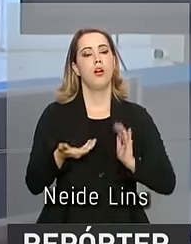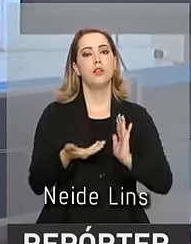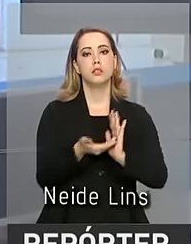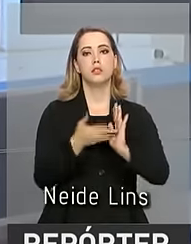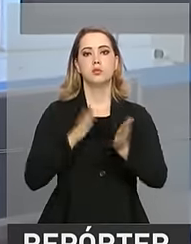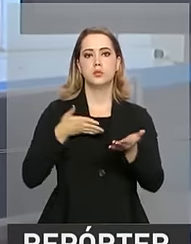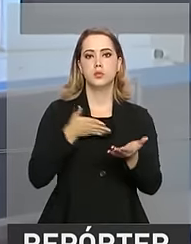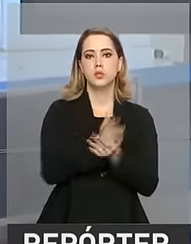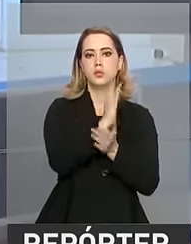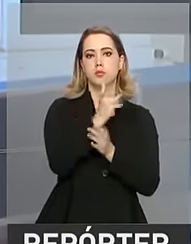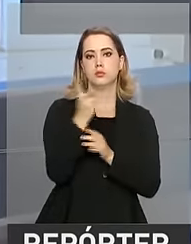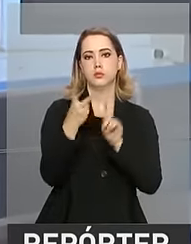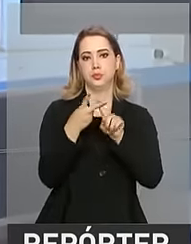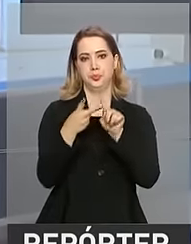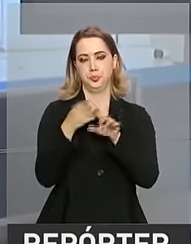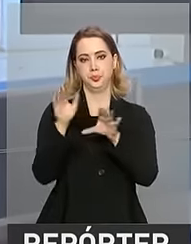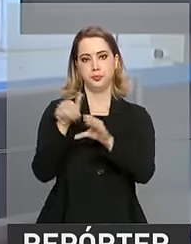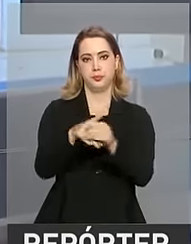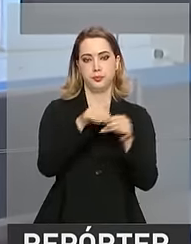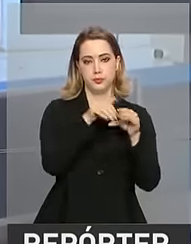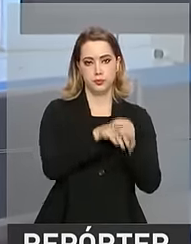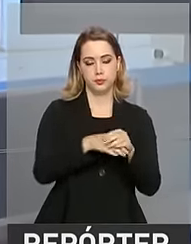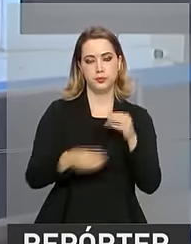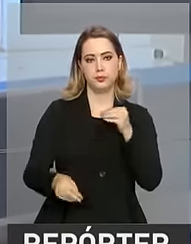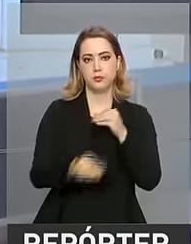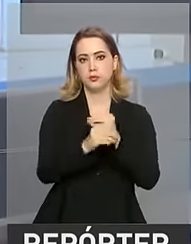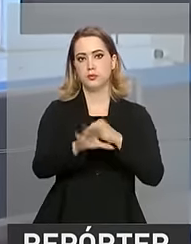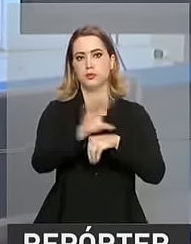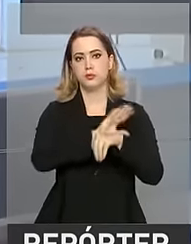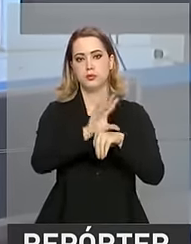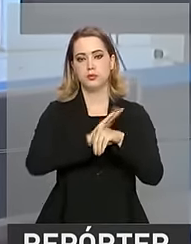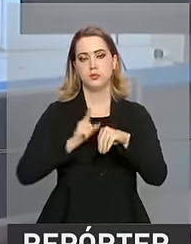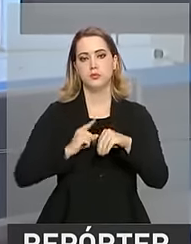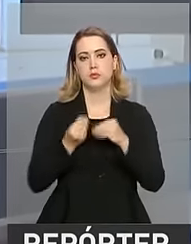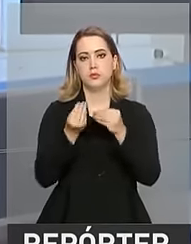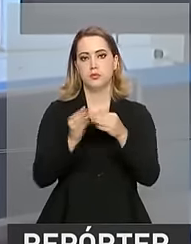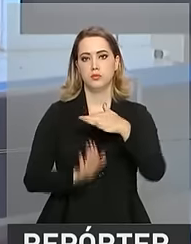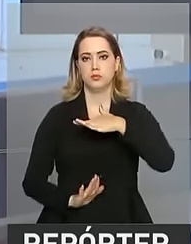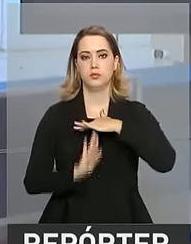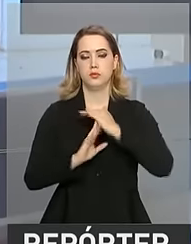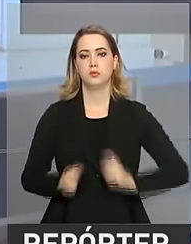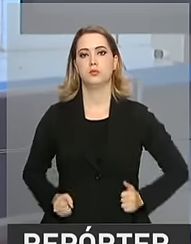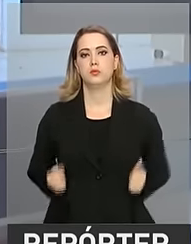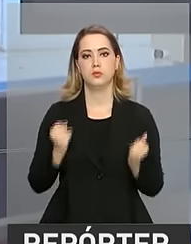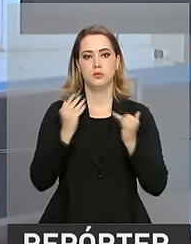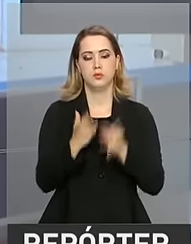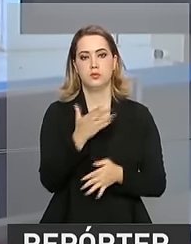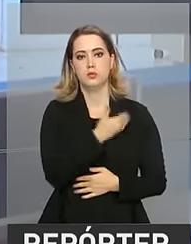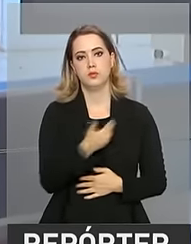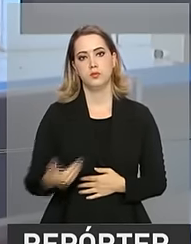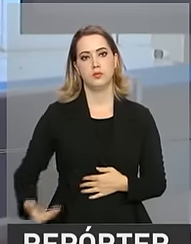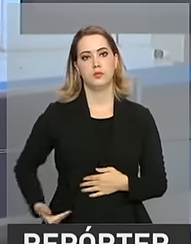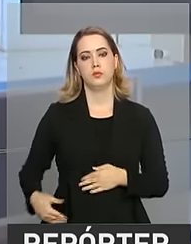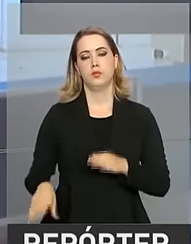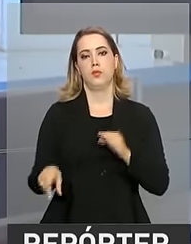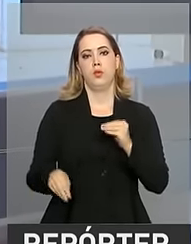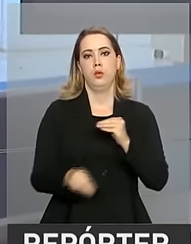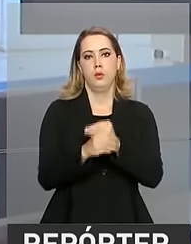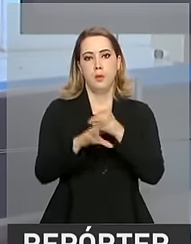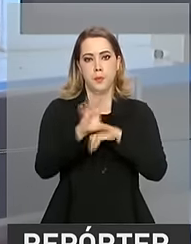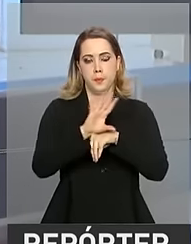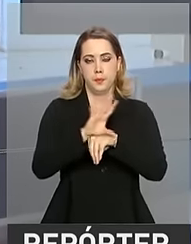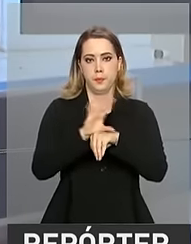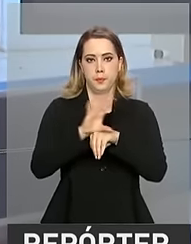aprovou em segundo turno a proposta de emenda à constituição que cria um teto para os gastos públicos com a PEC o governo evita que as